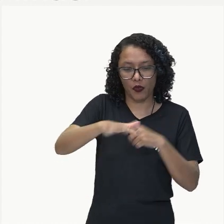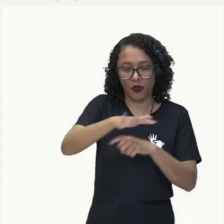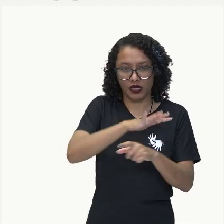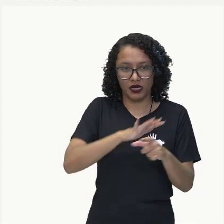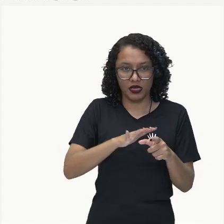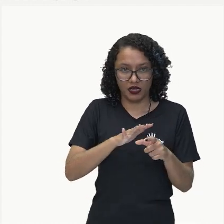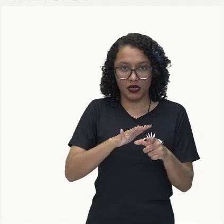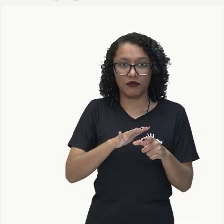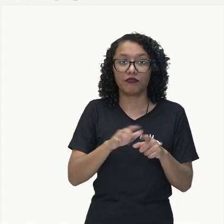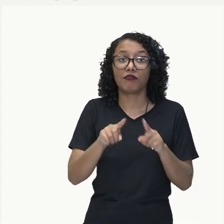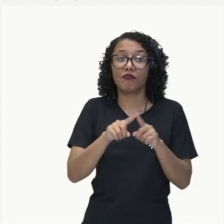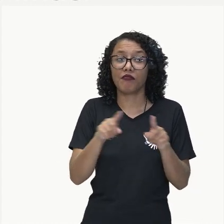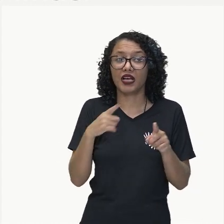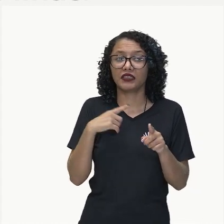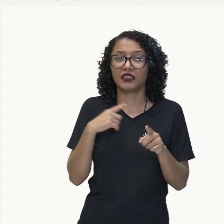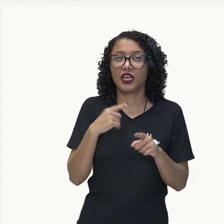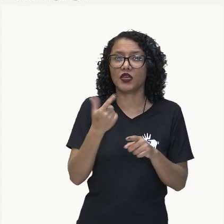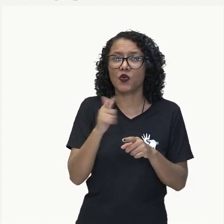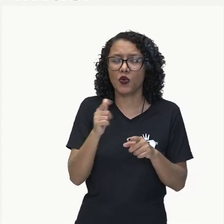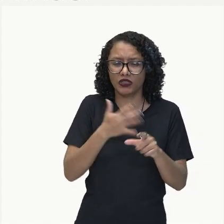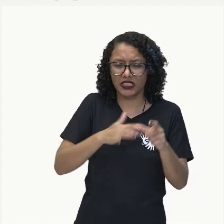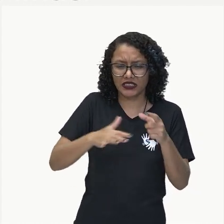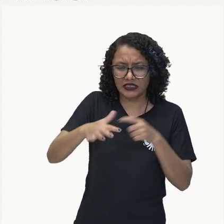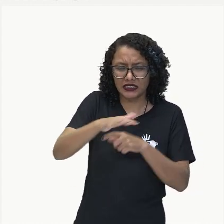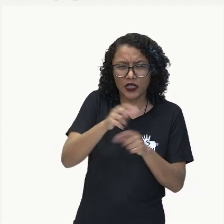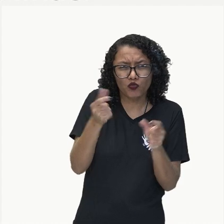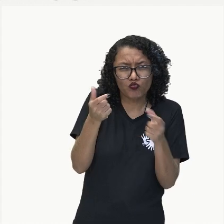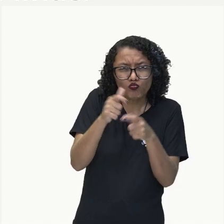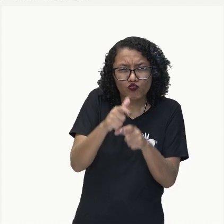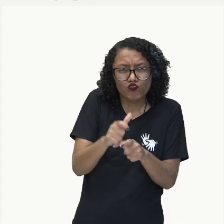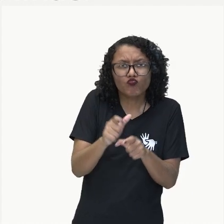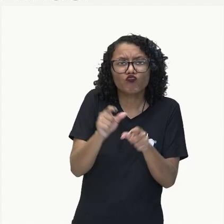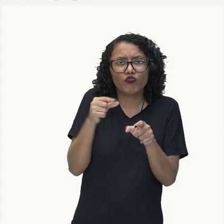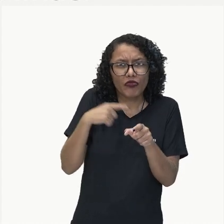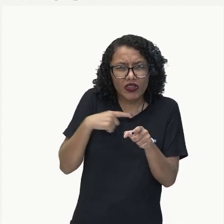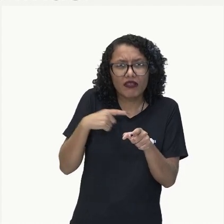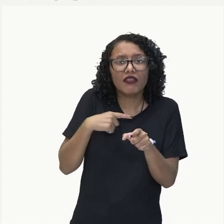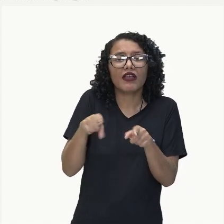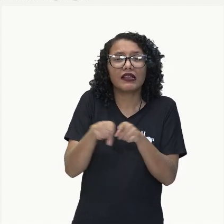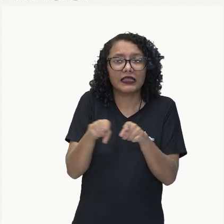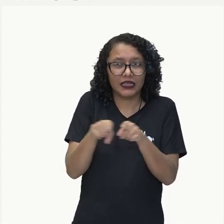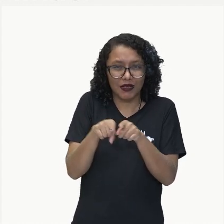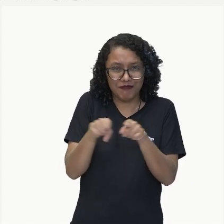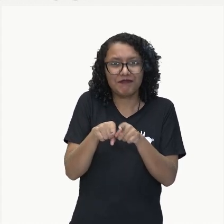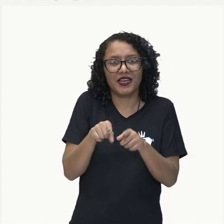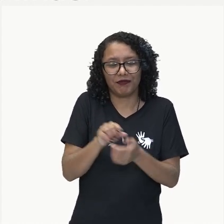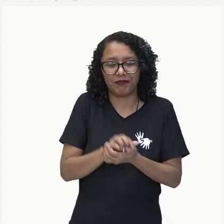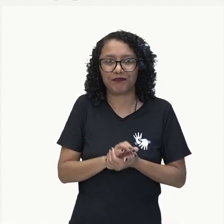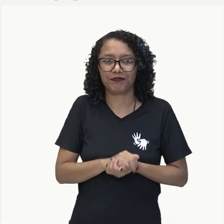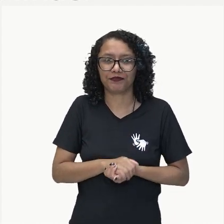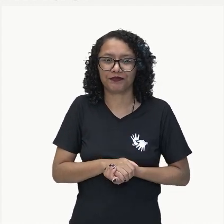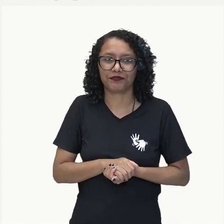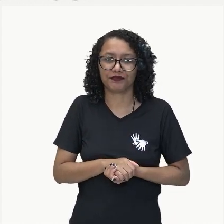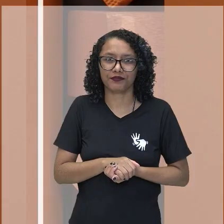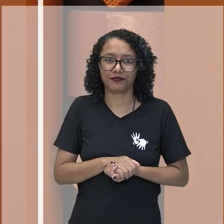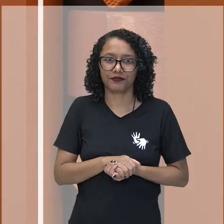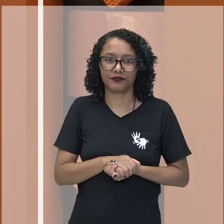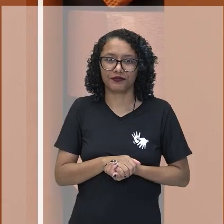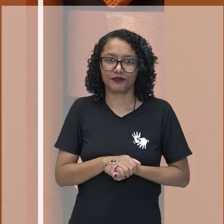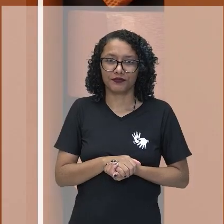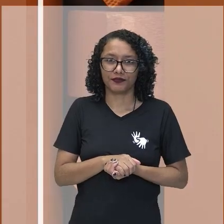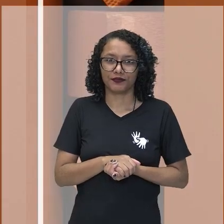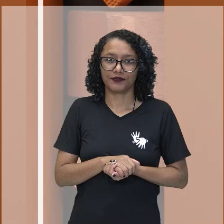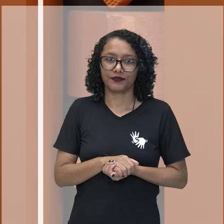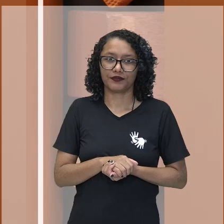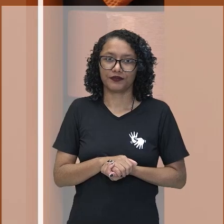vai ser formado por milhares de outras pequenas ilhas e ilhotas, tá bom? Então, a gente observa